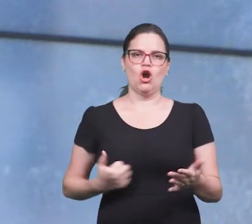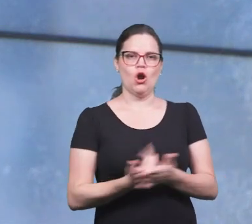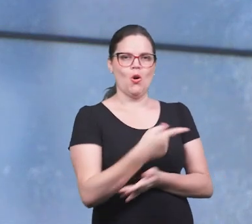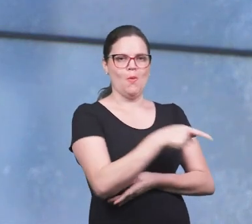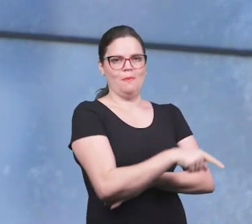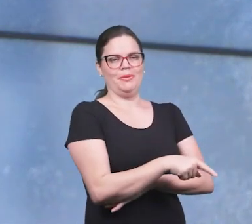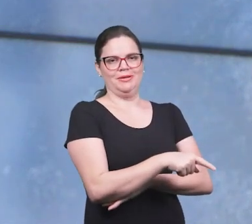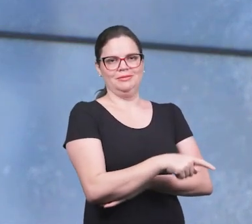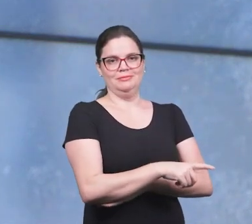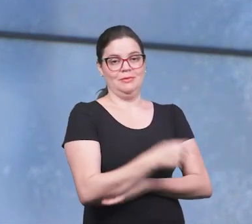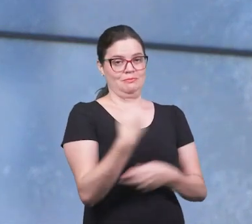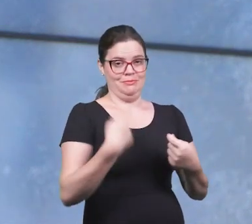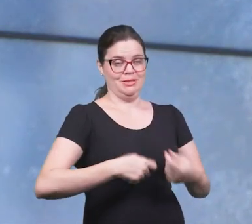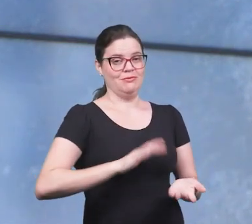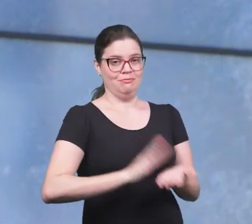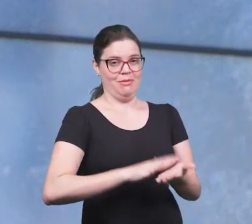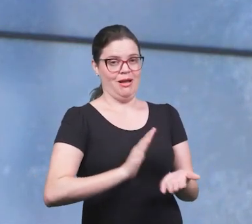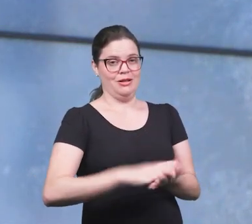indulgências